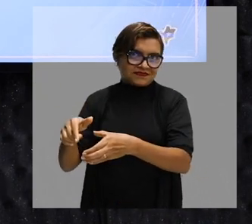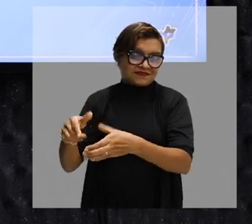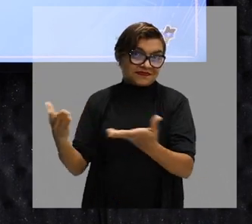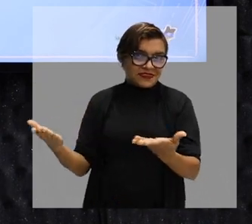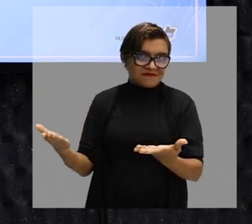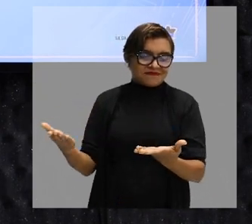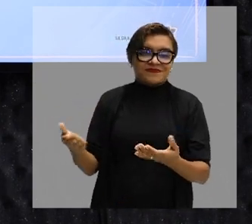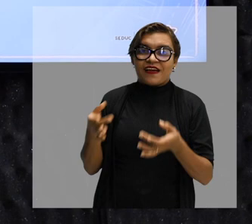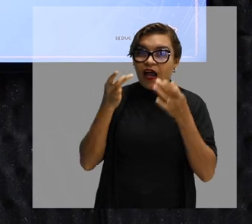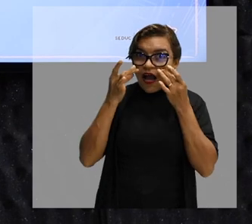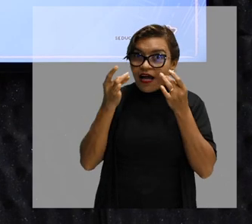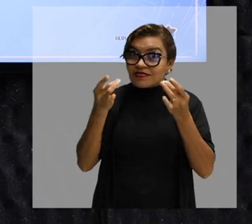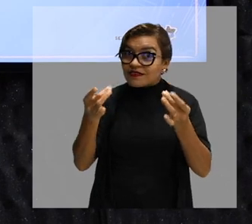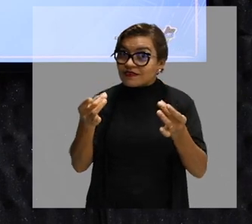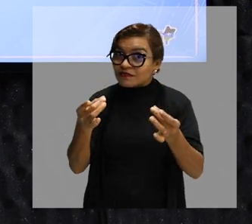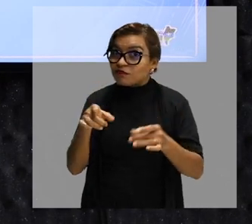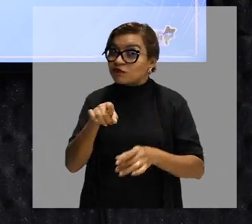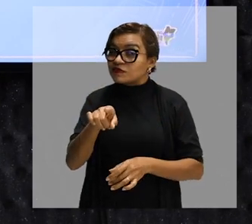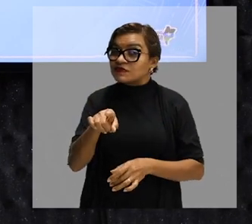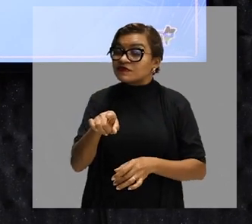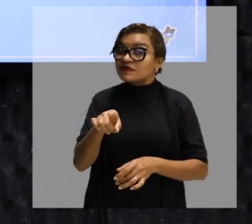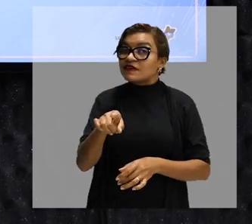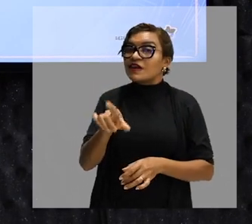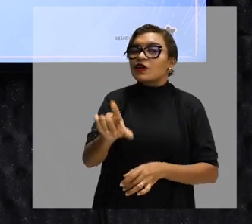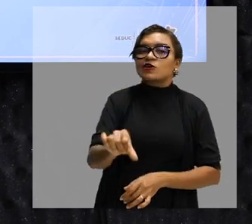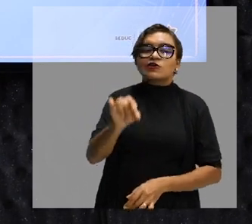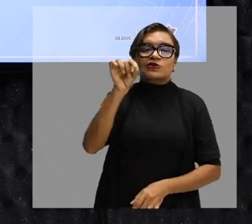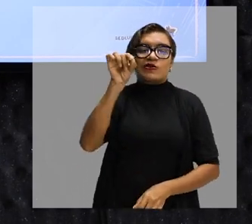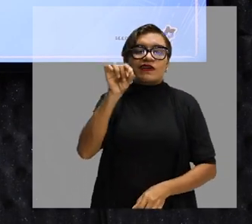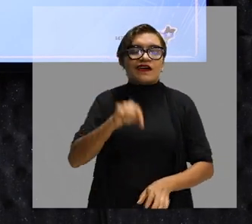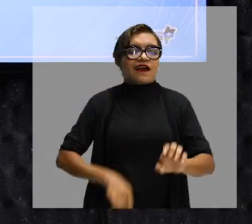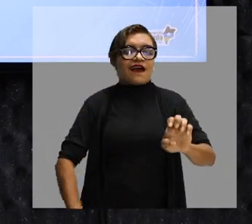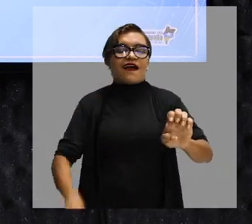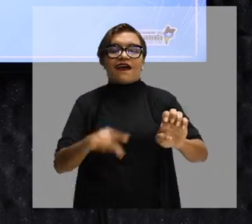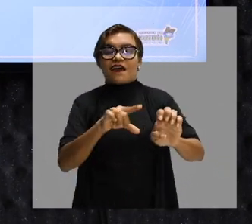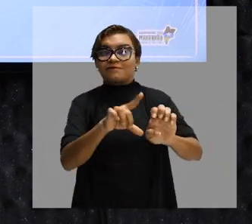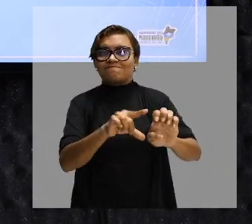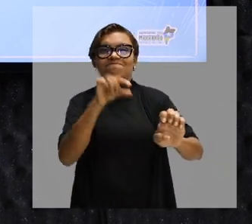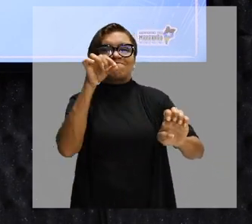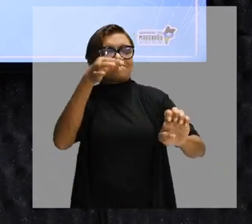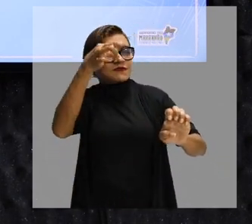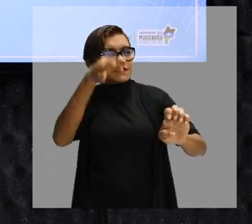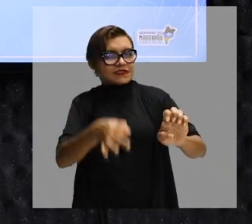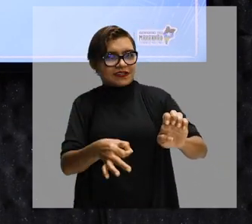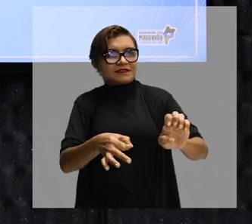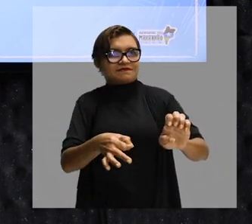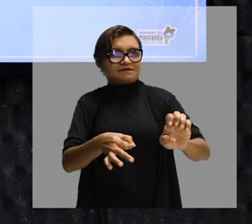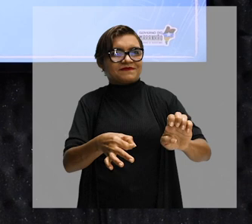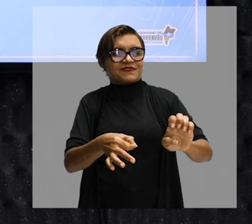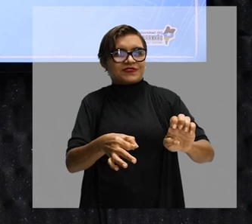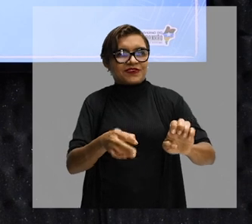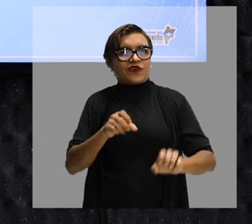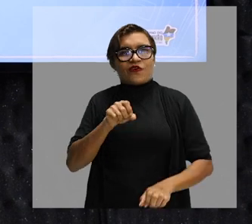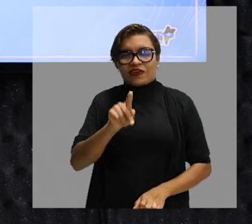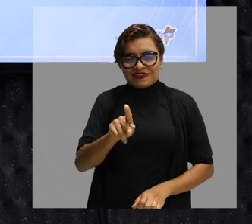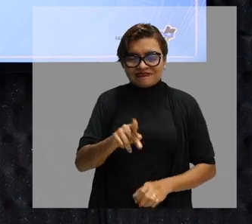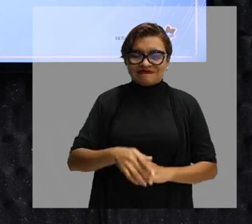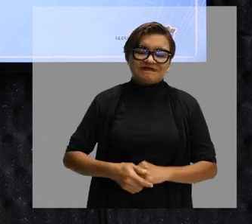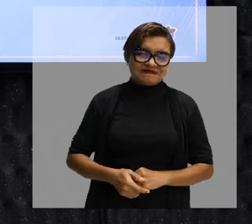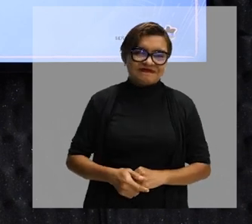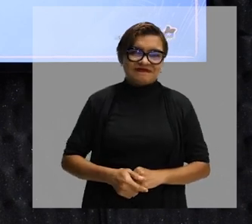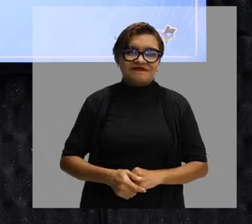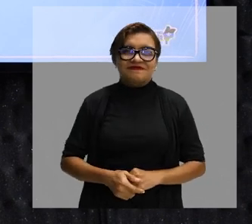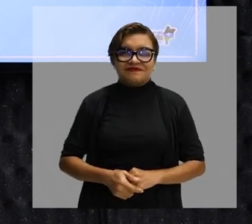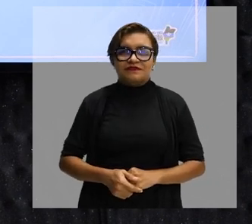meu amigo, minha amiga, vai ficar com a nossa letra E, assinale aí, marque para você a letra E.